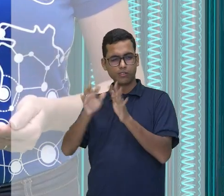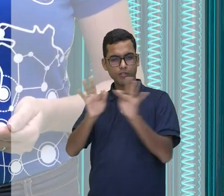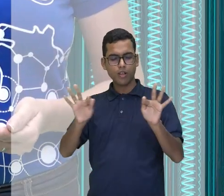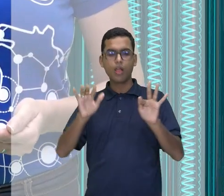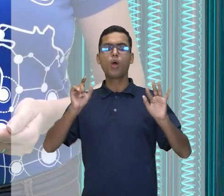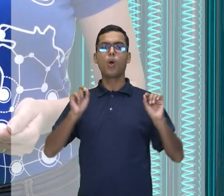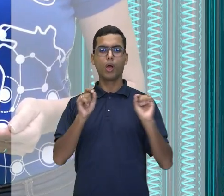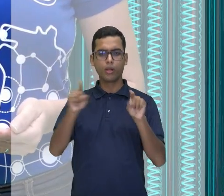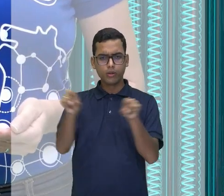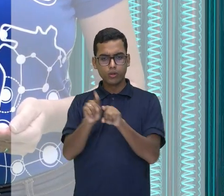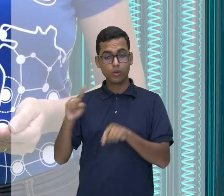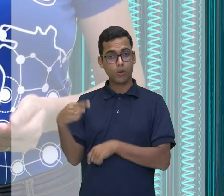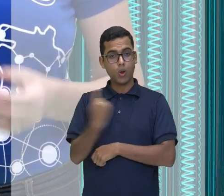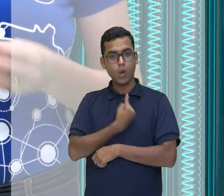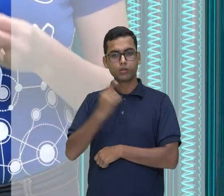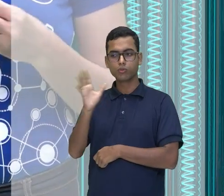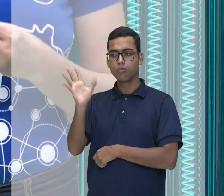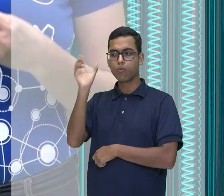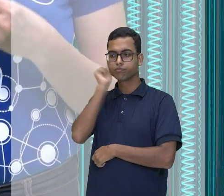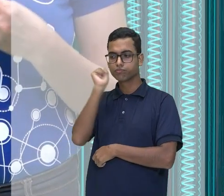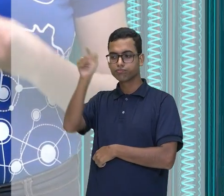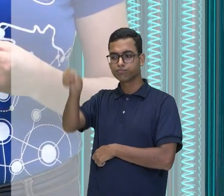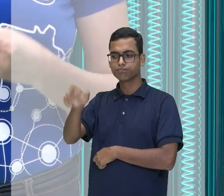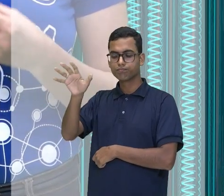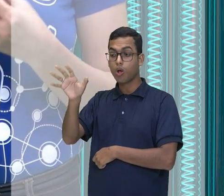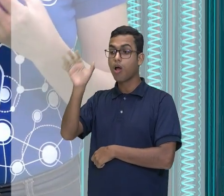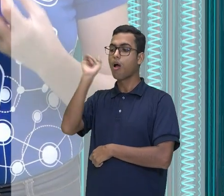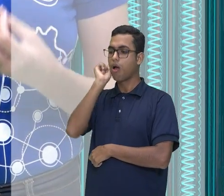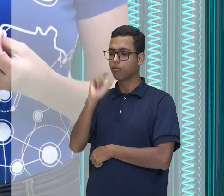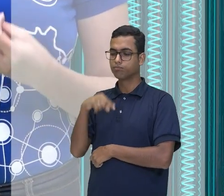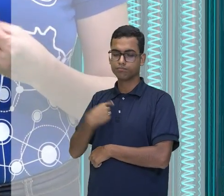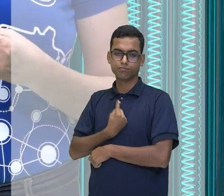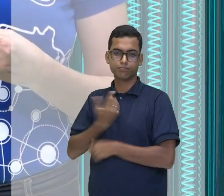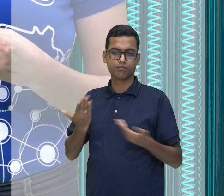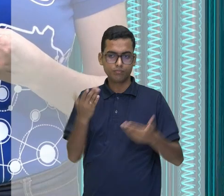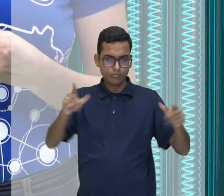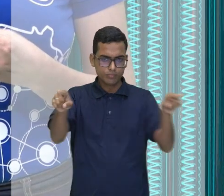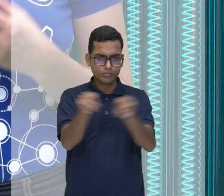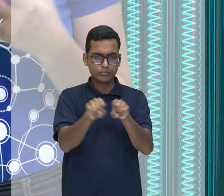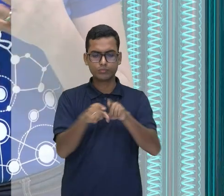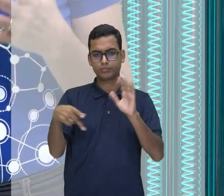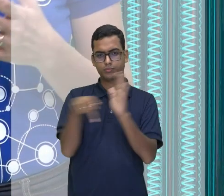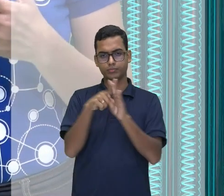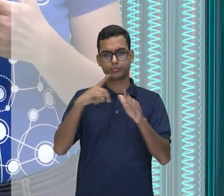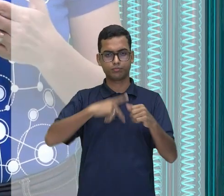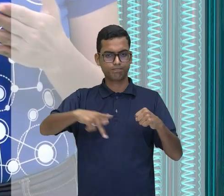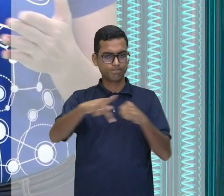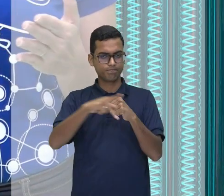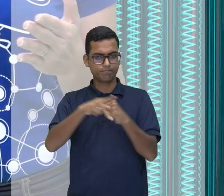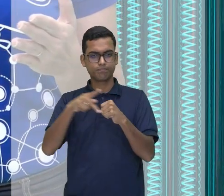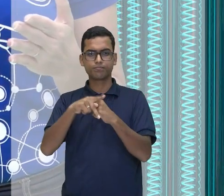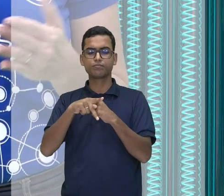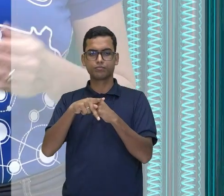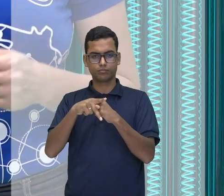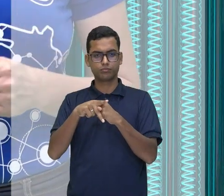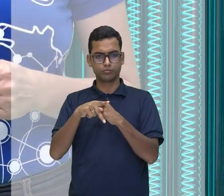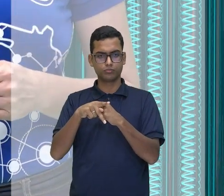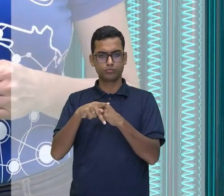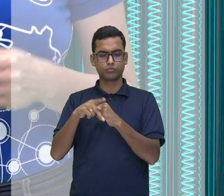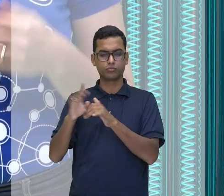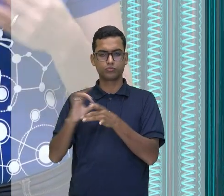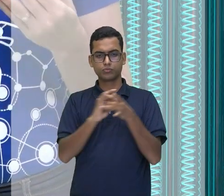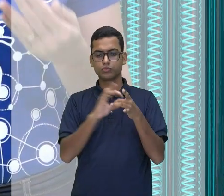Então, esses foram, né, os pronomes com função de objeto na forma do singular,